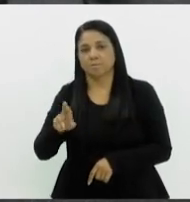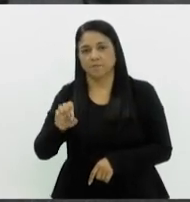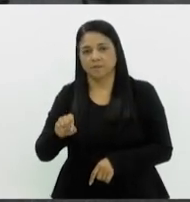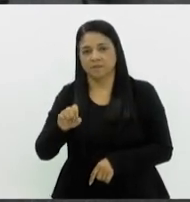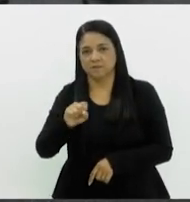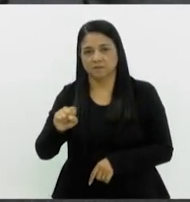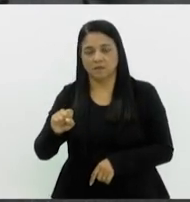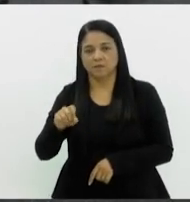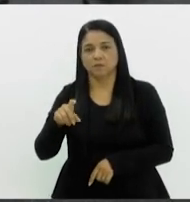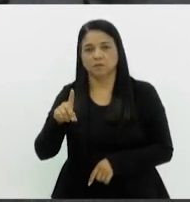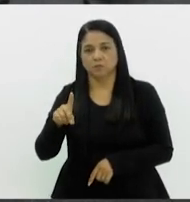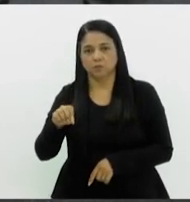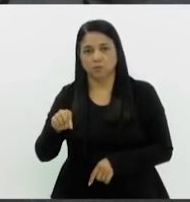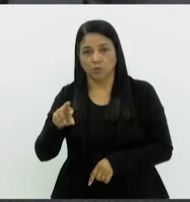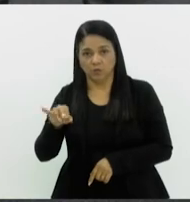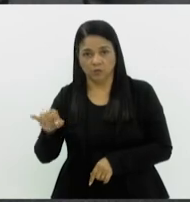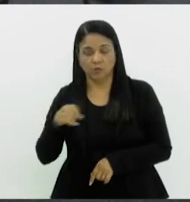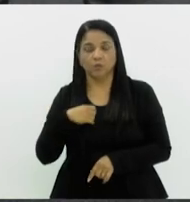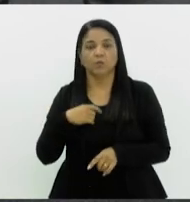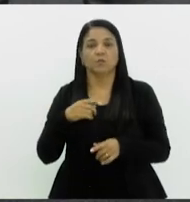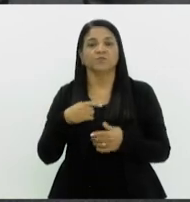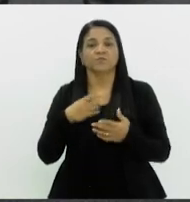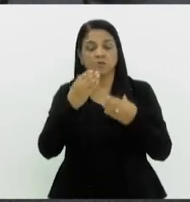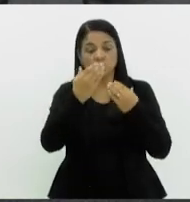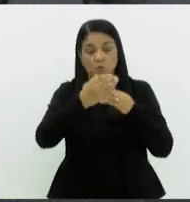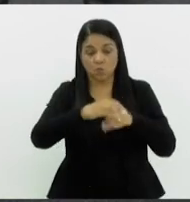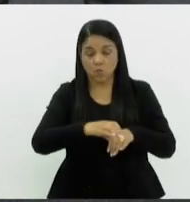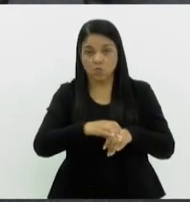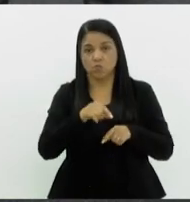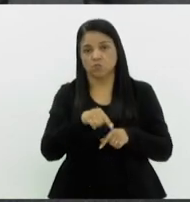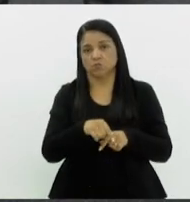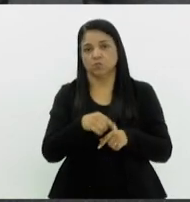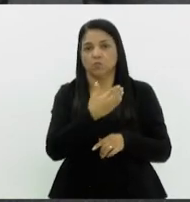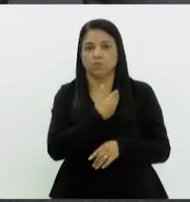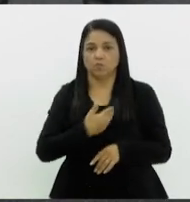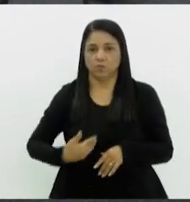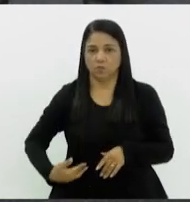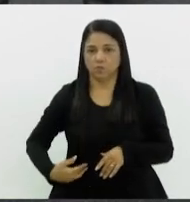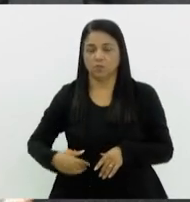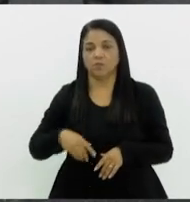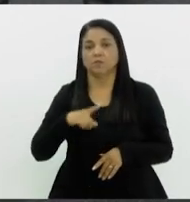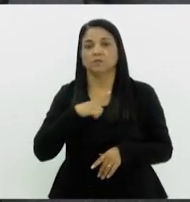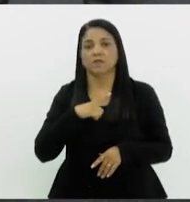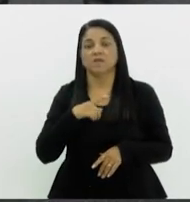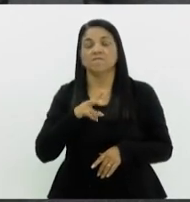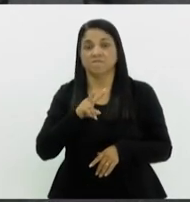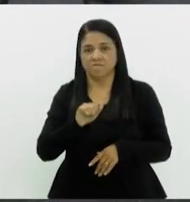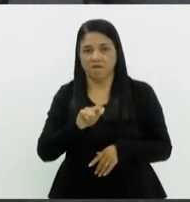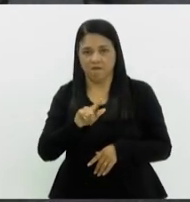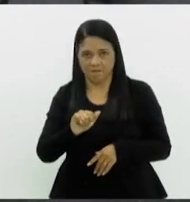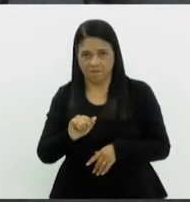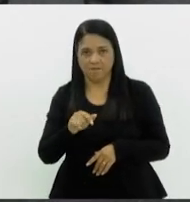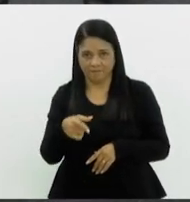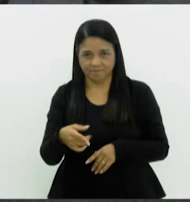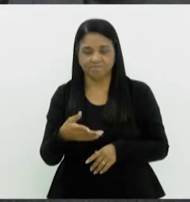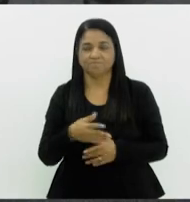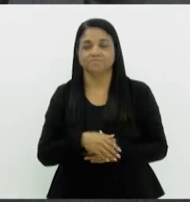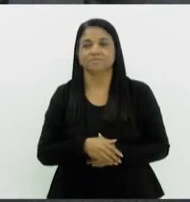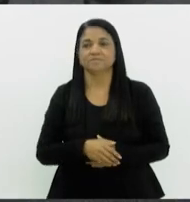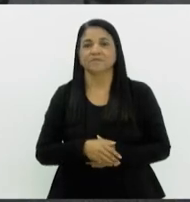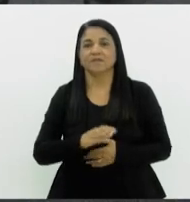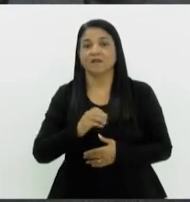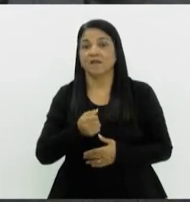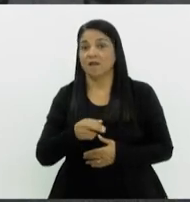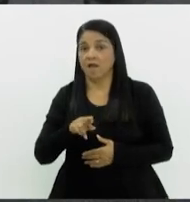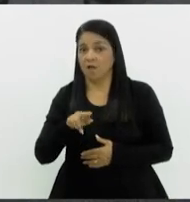público para preenchimento de cargos vagos. E aí, presidente, eu queria destacar que a Pesagro